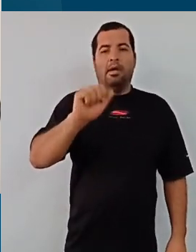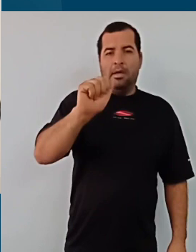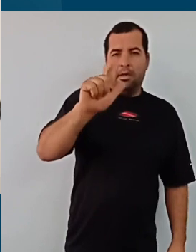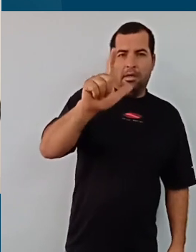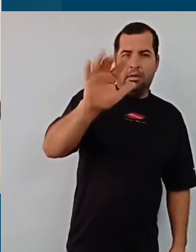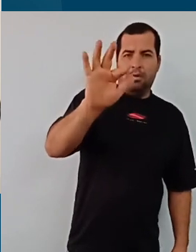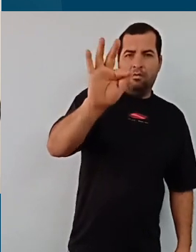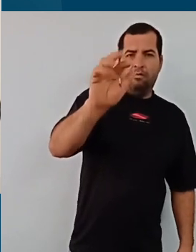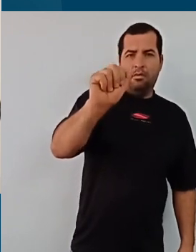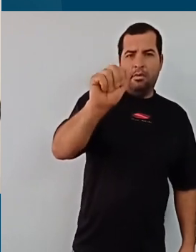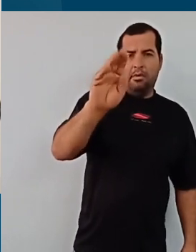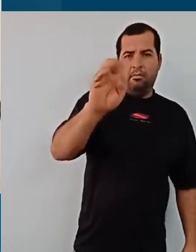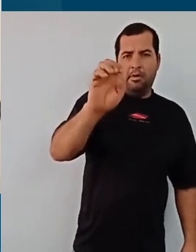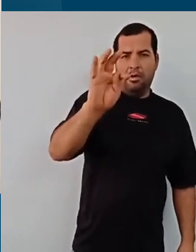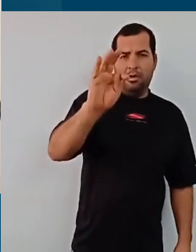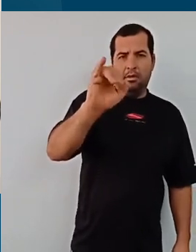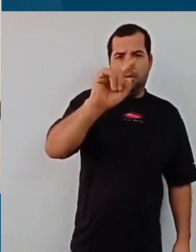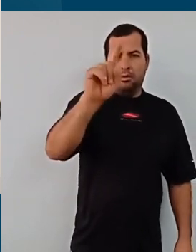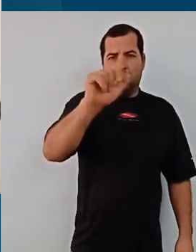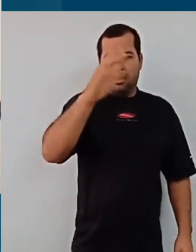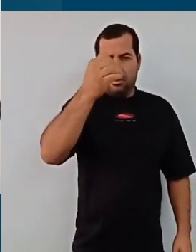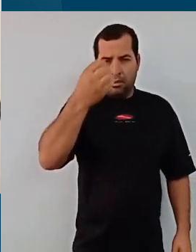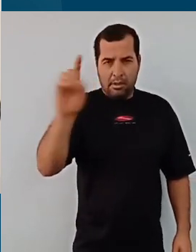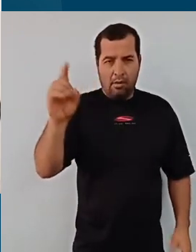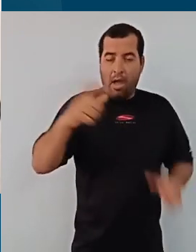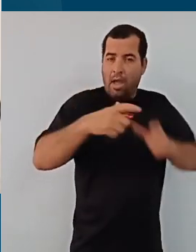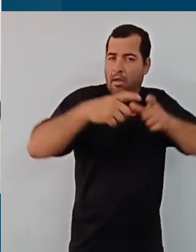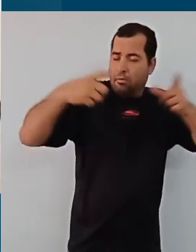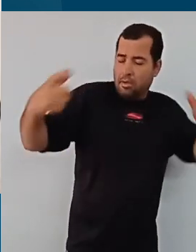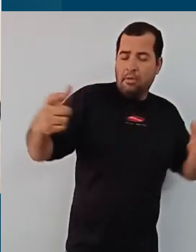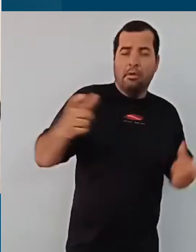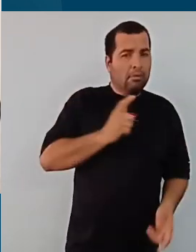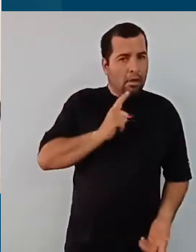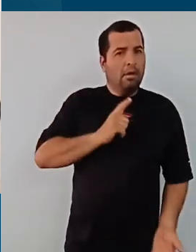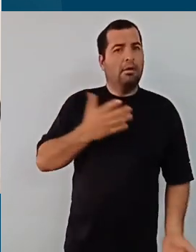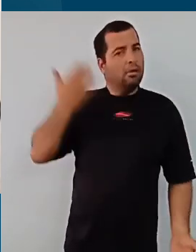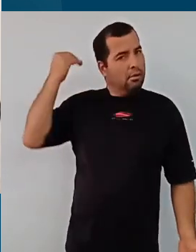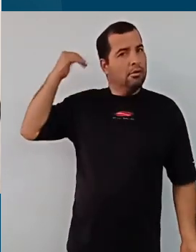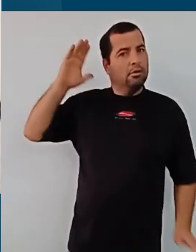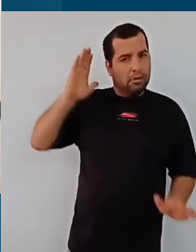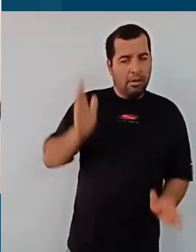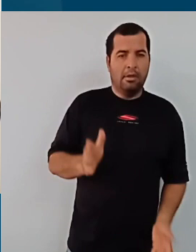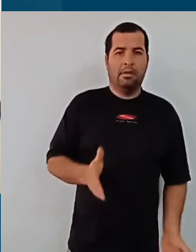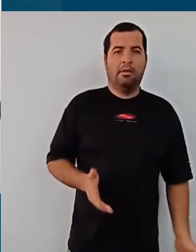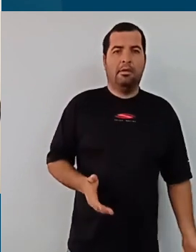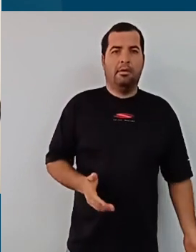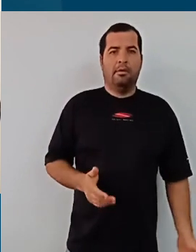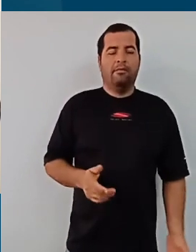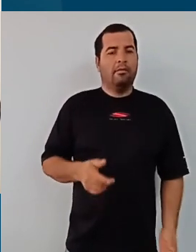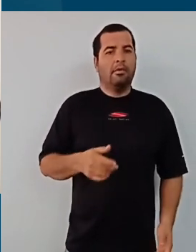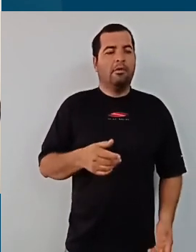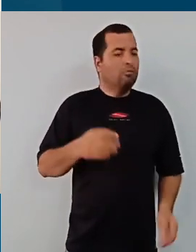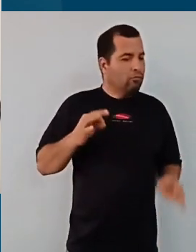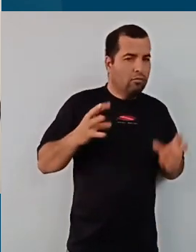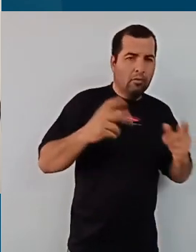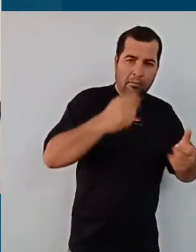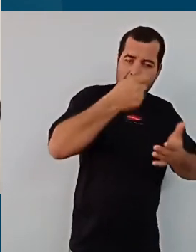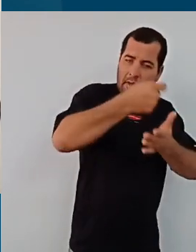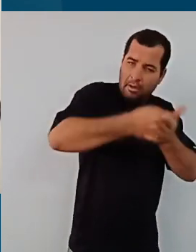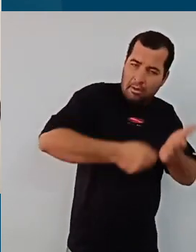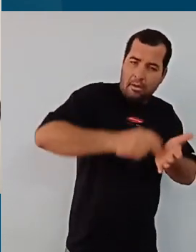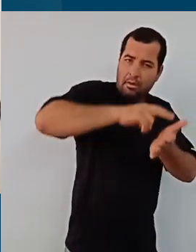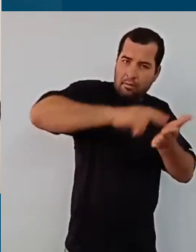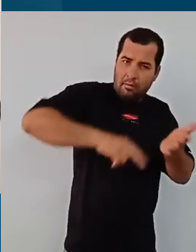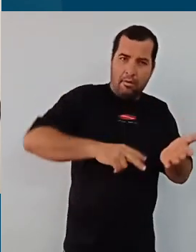né? Mesmo que nós tivéssemos e tínhamos objetivos de garantir a alfabetização nos